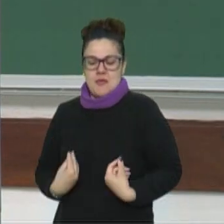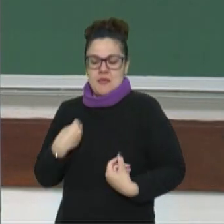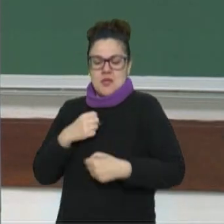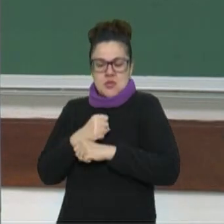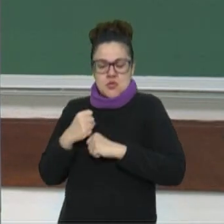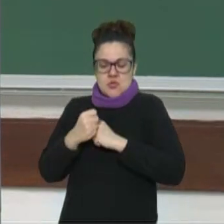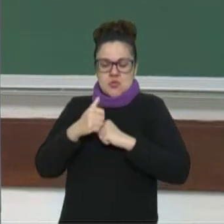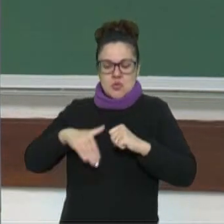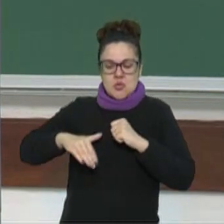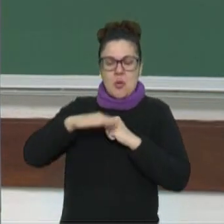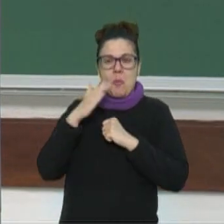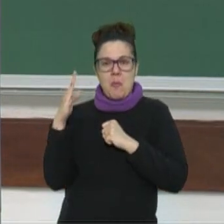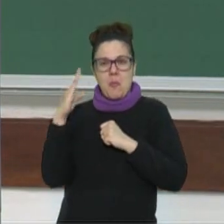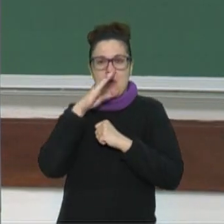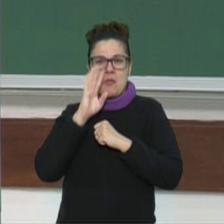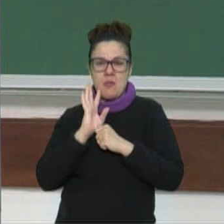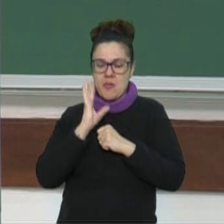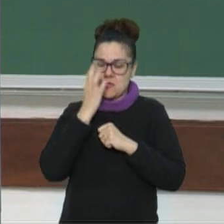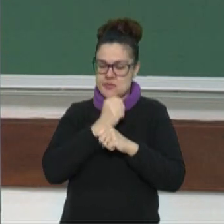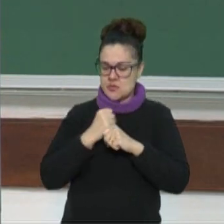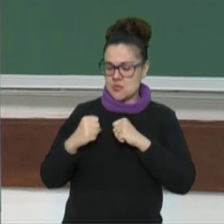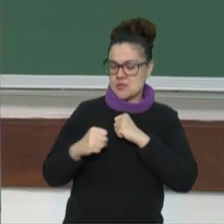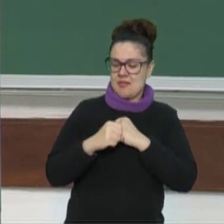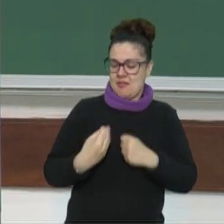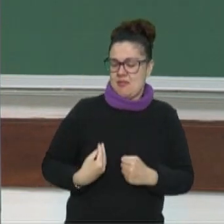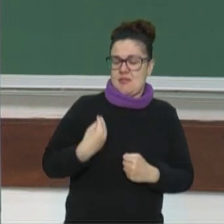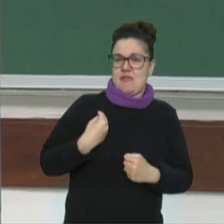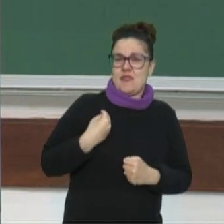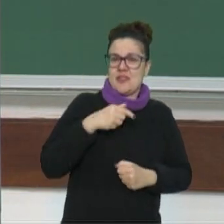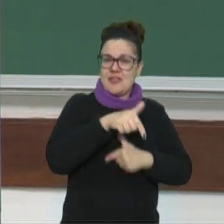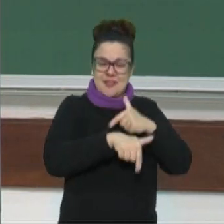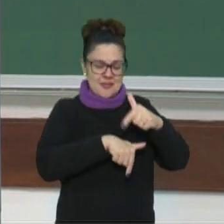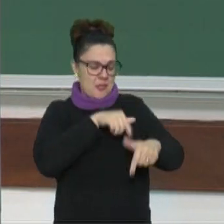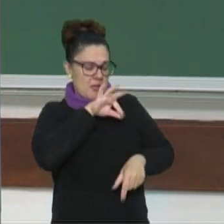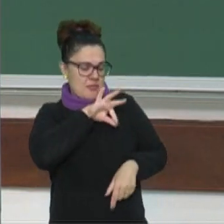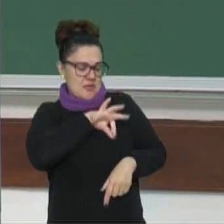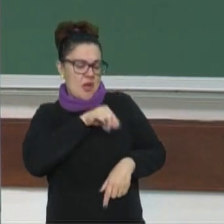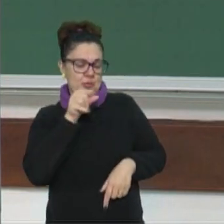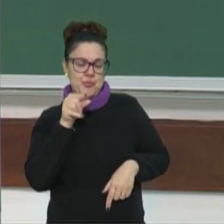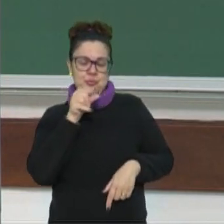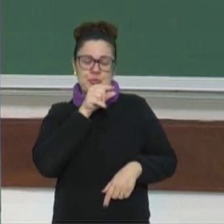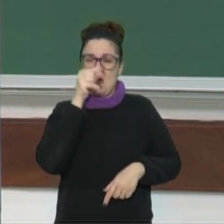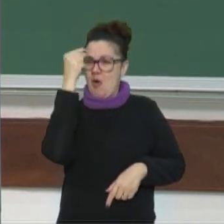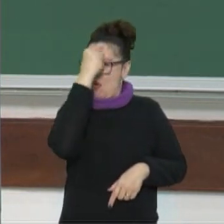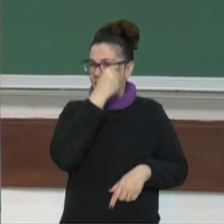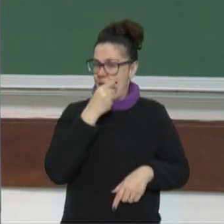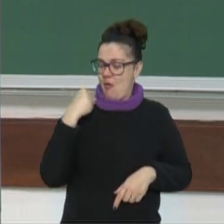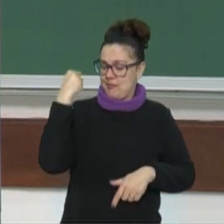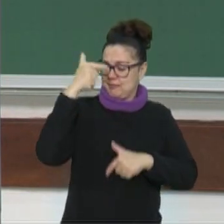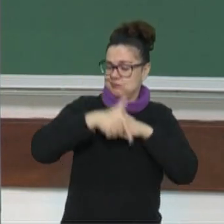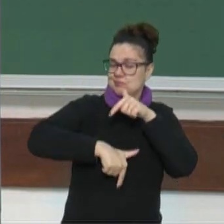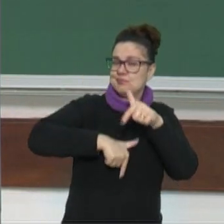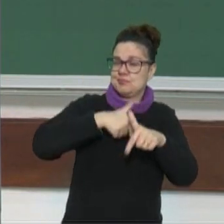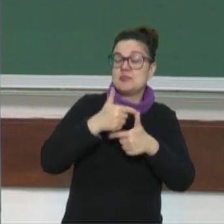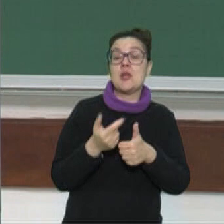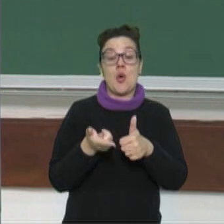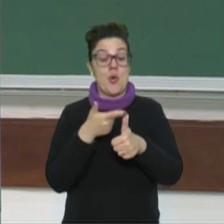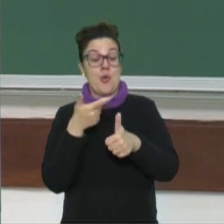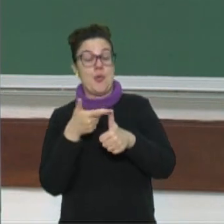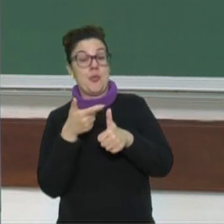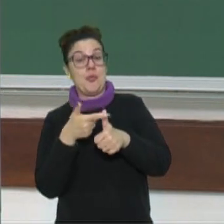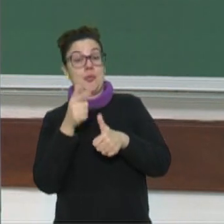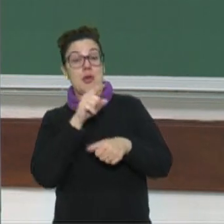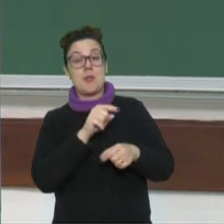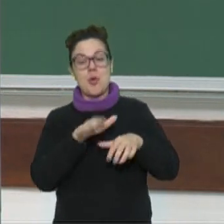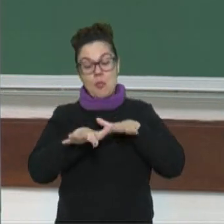questionando todo o mal que estava acontecendo para a sua vida, para o seu salário, para suas longas horas de trabalho. O primeiro desse